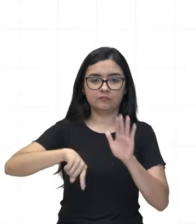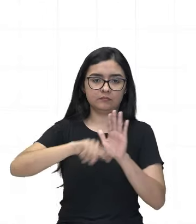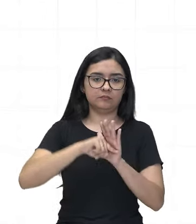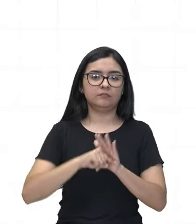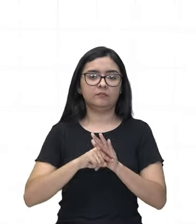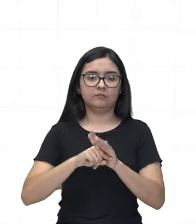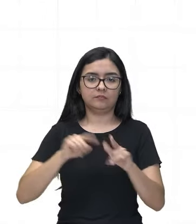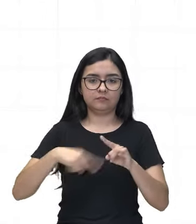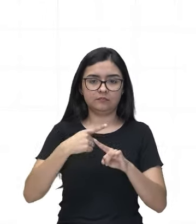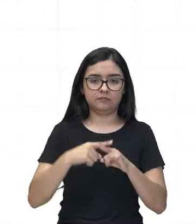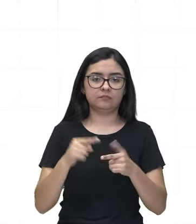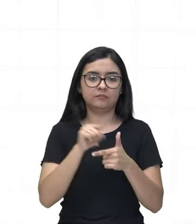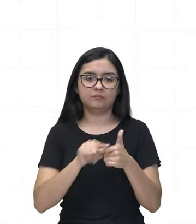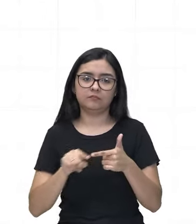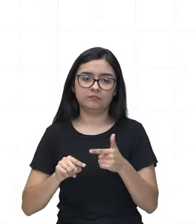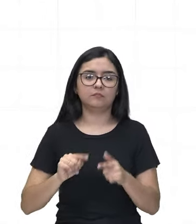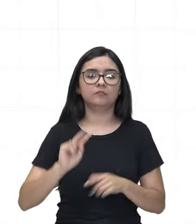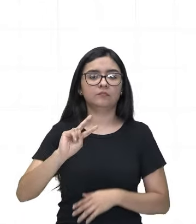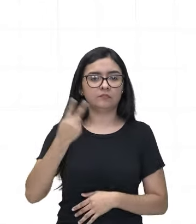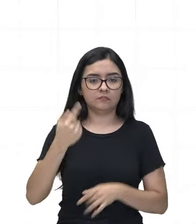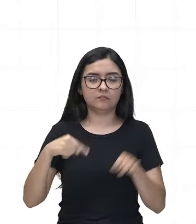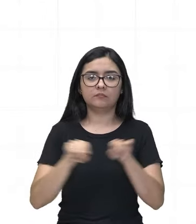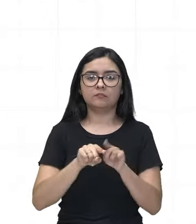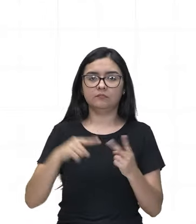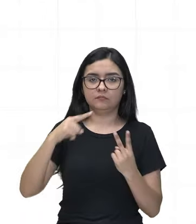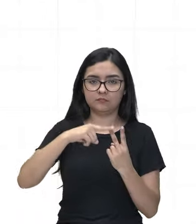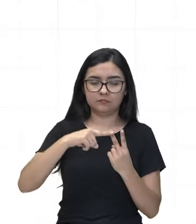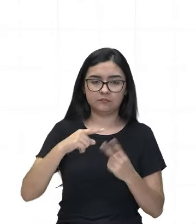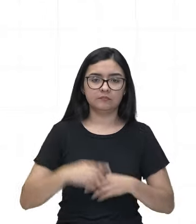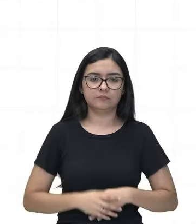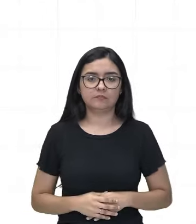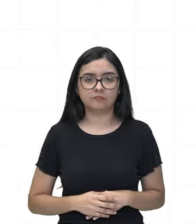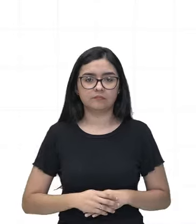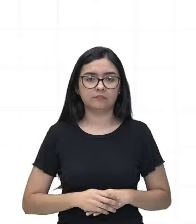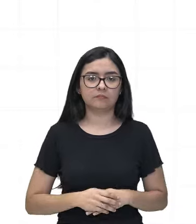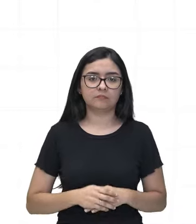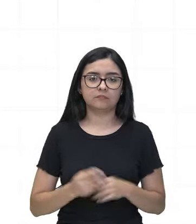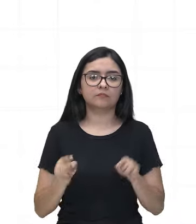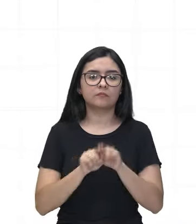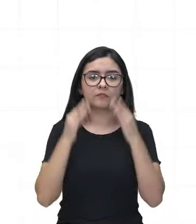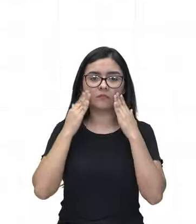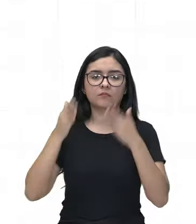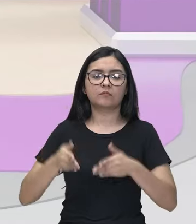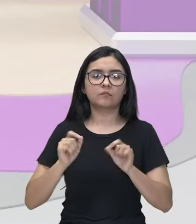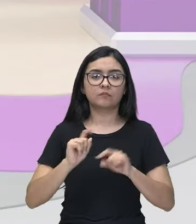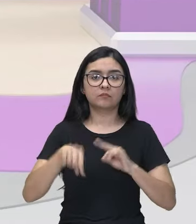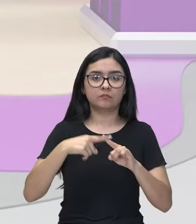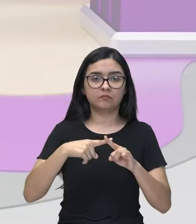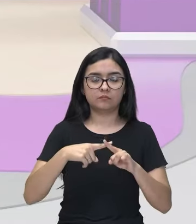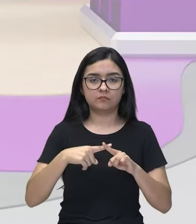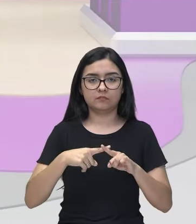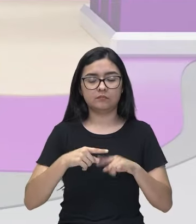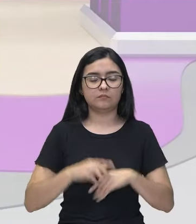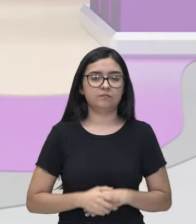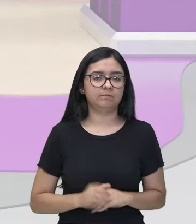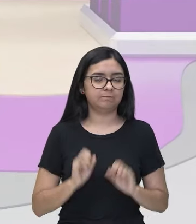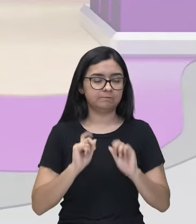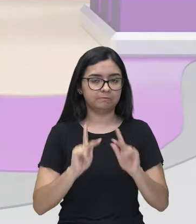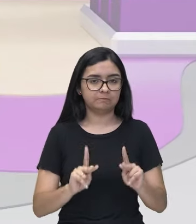adição, subtração, multiplicação, divisão, potenciação e radiciação, com ênfase, claro, na multiplicação. Tudo